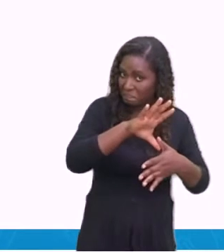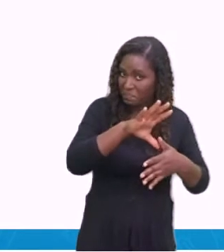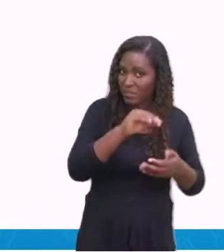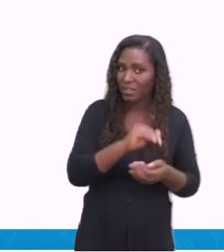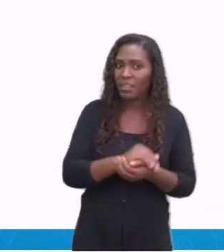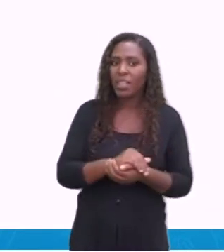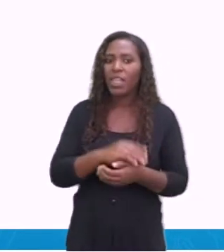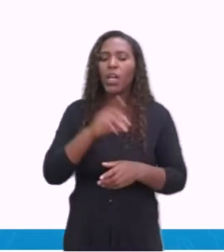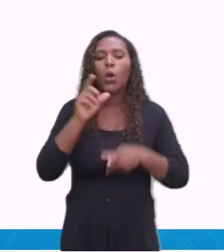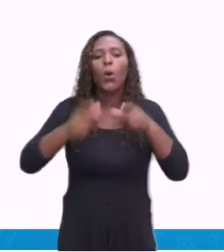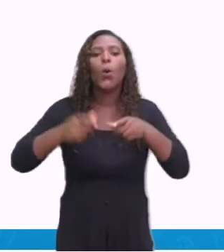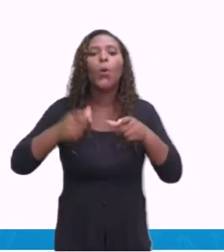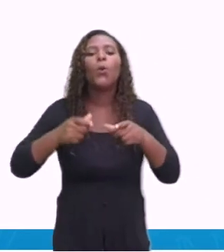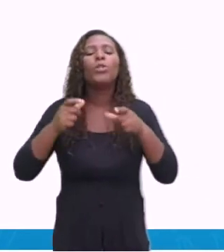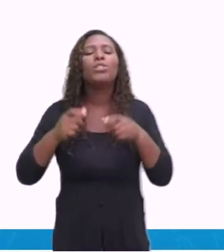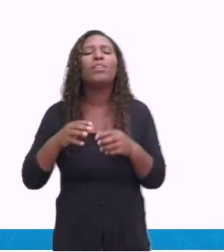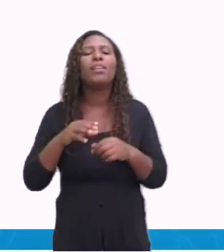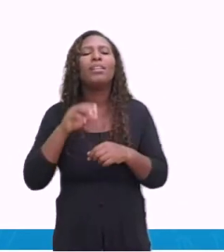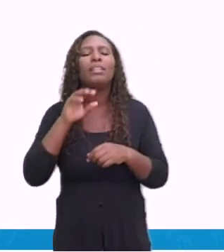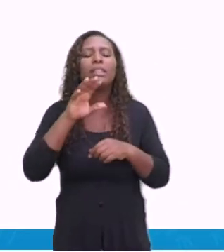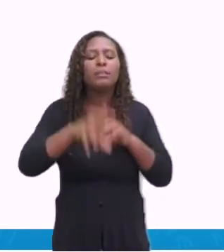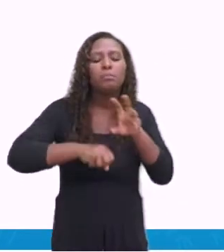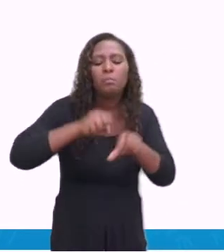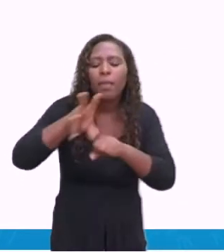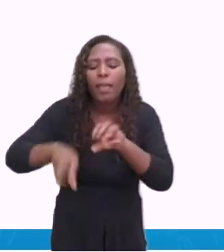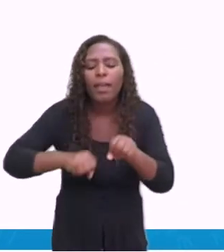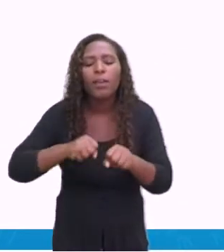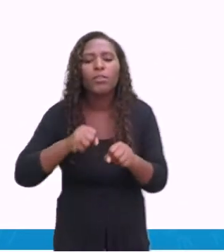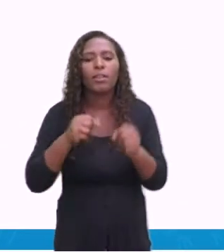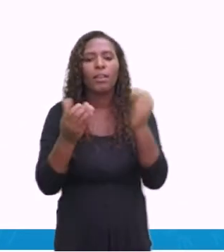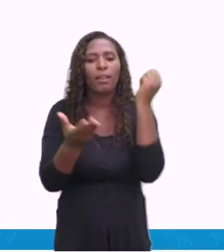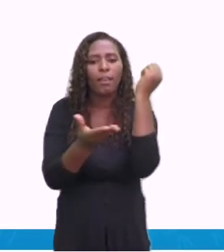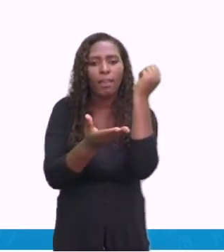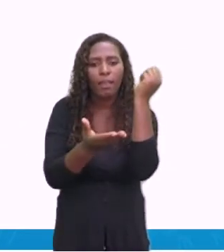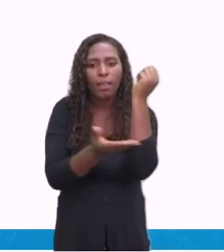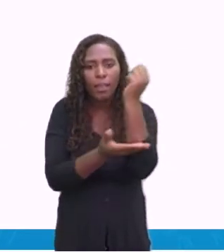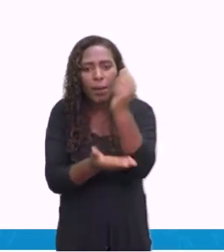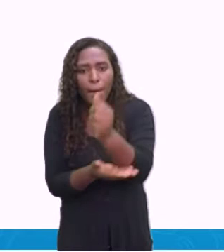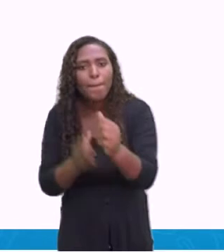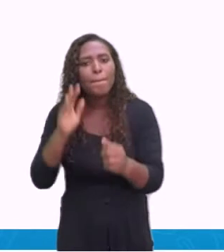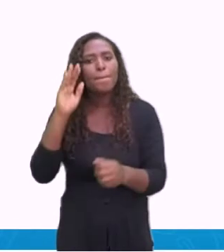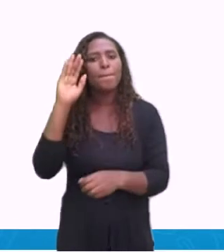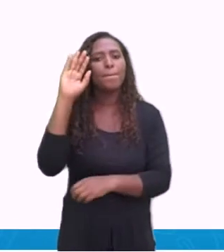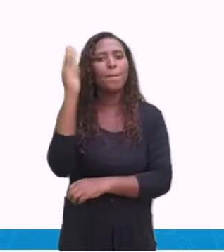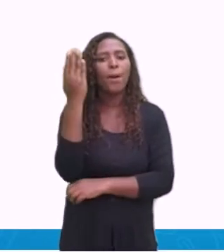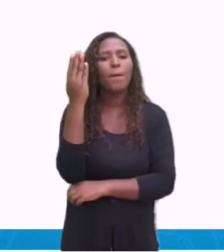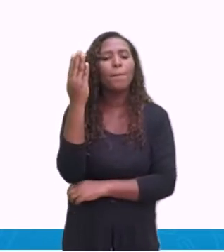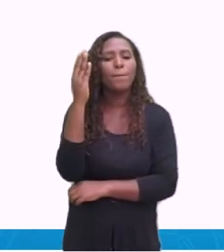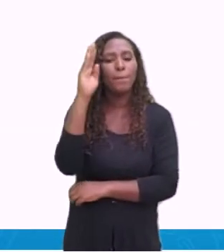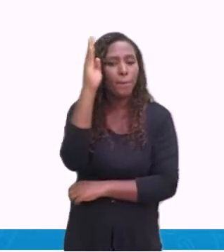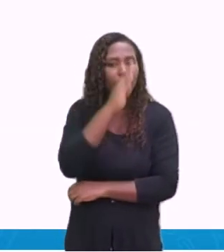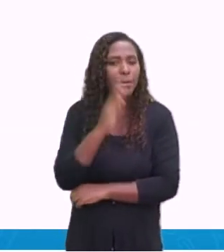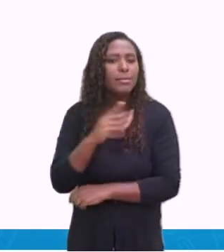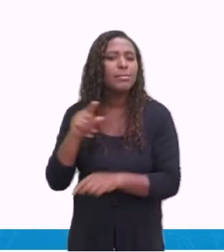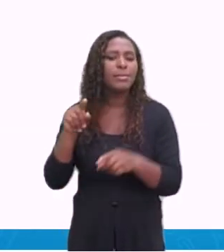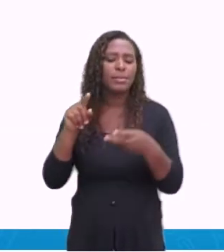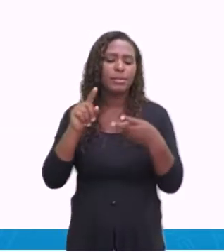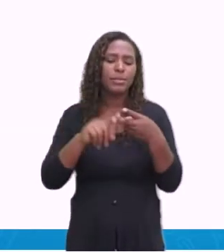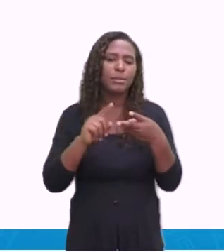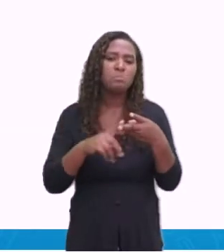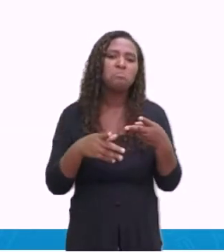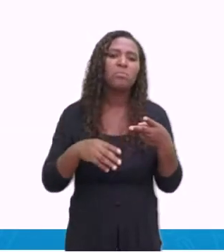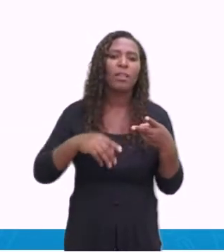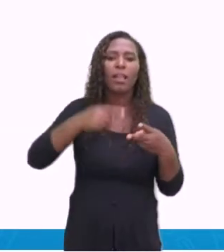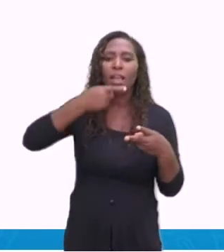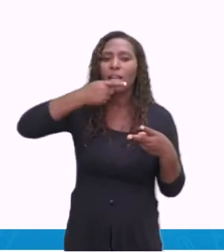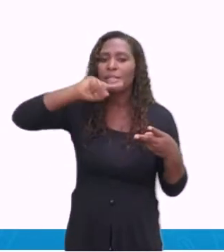o pau-brasil, tá? Metais preciosos, ouro e prata. Então, este aqui era o pacto. A metrópole